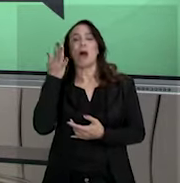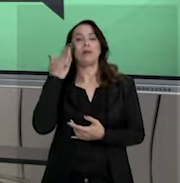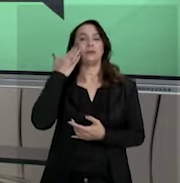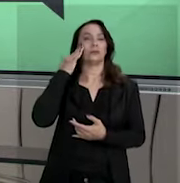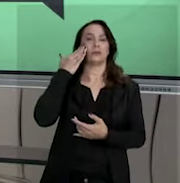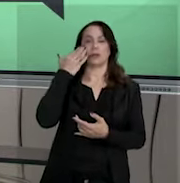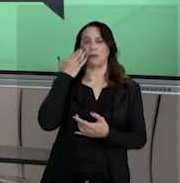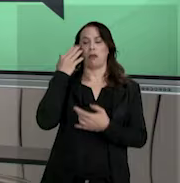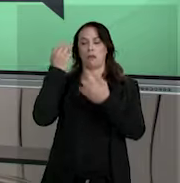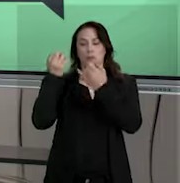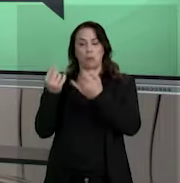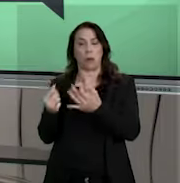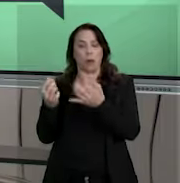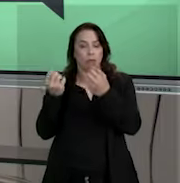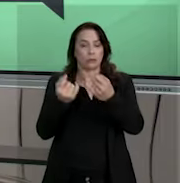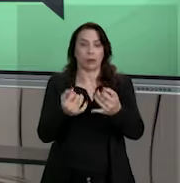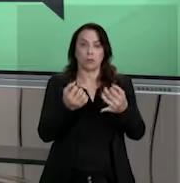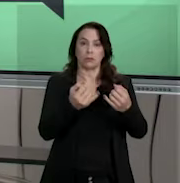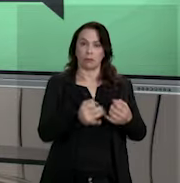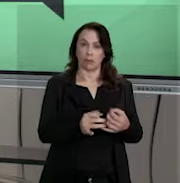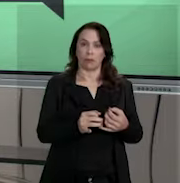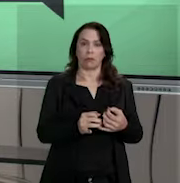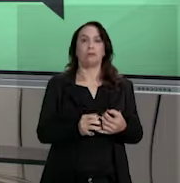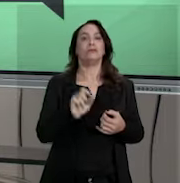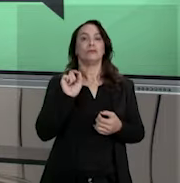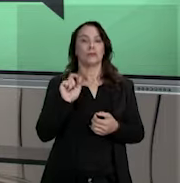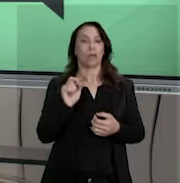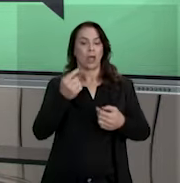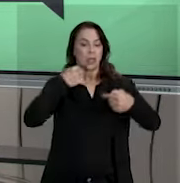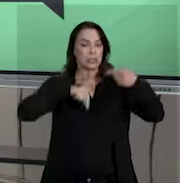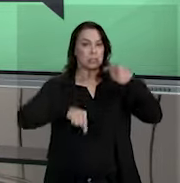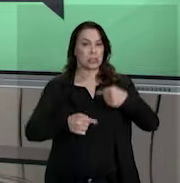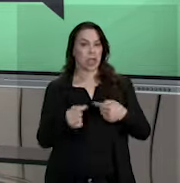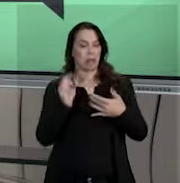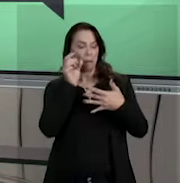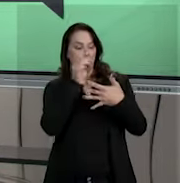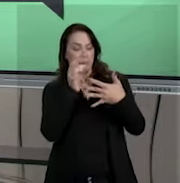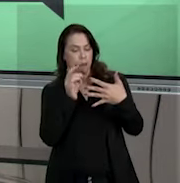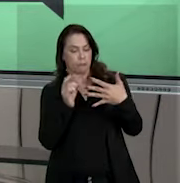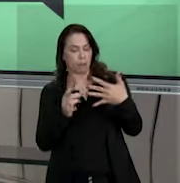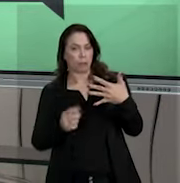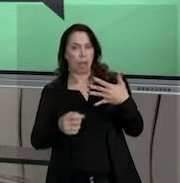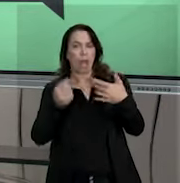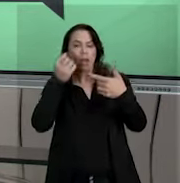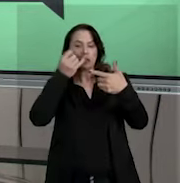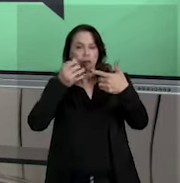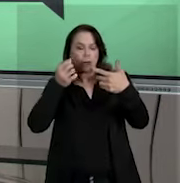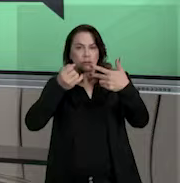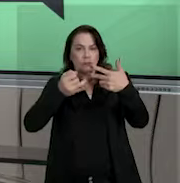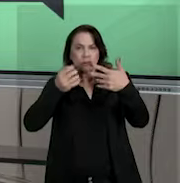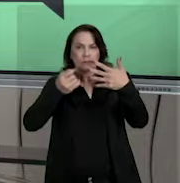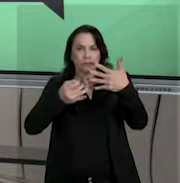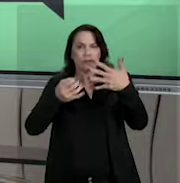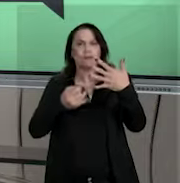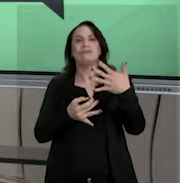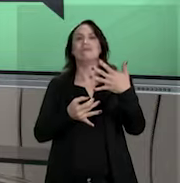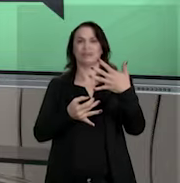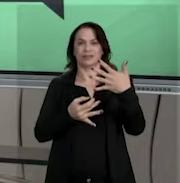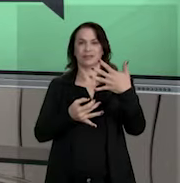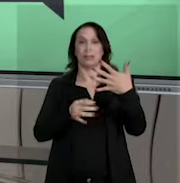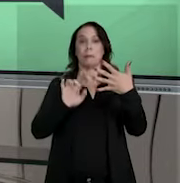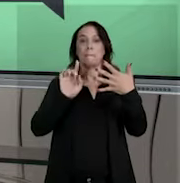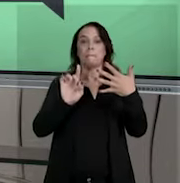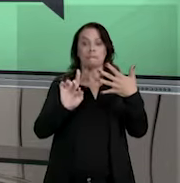para o ensino. Para que você entenda como que cada sistema funciona, a gente separa eles, mas o